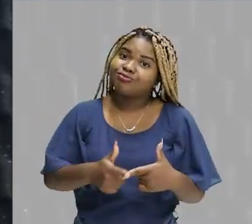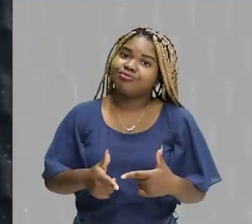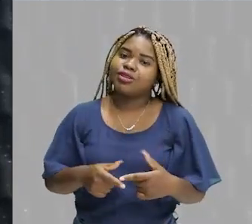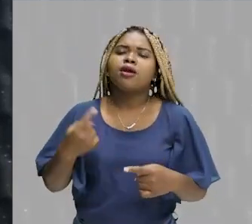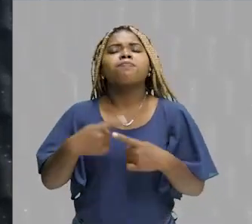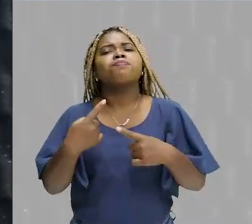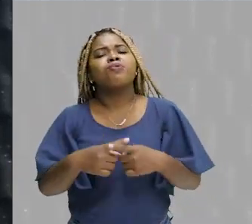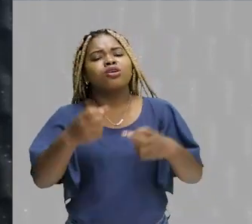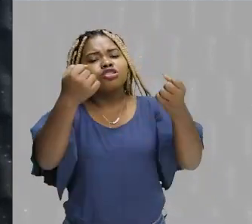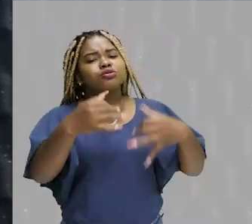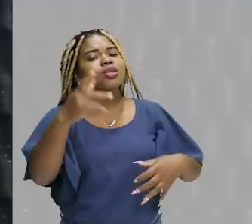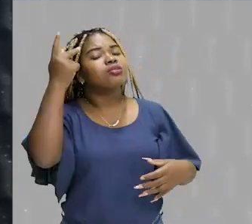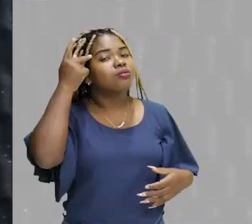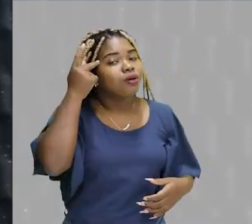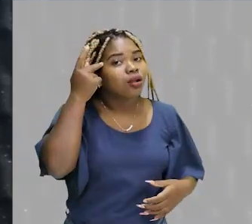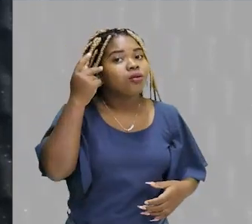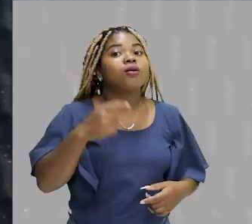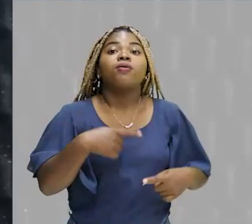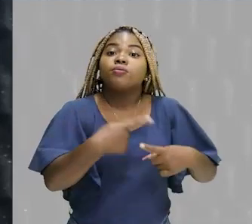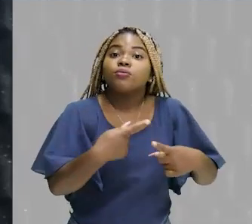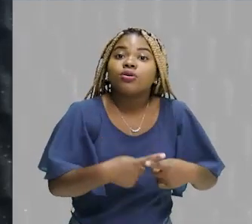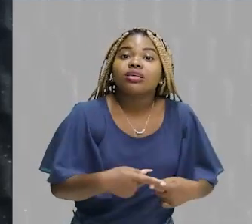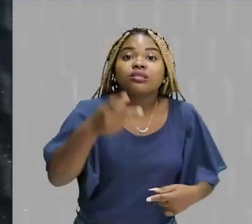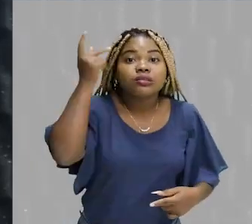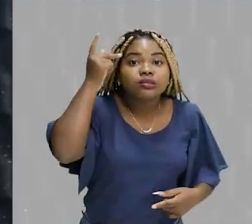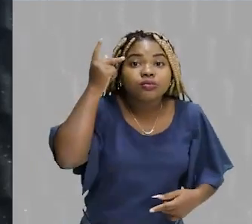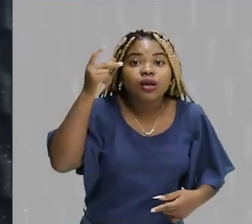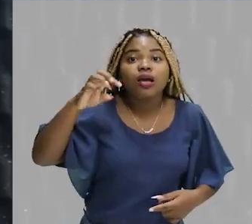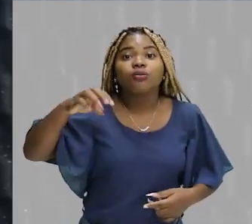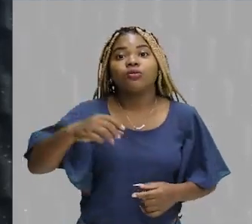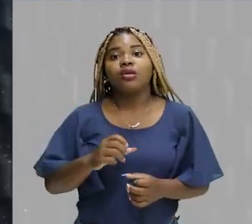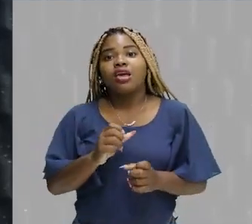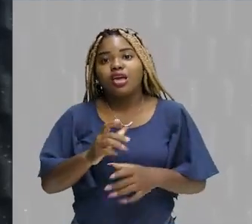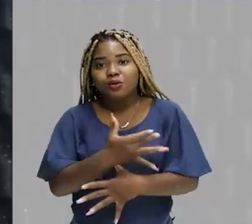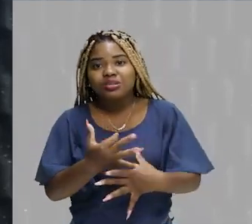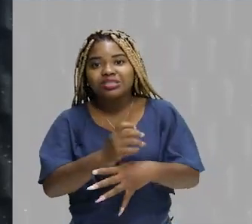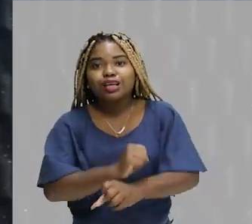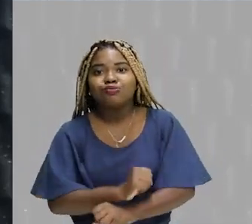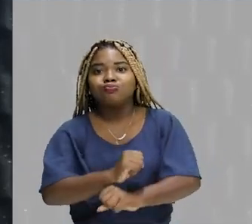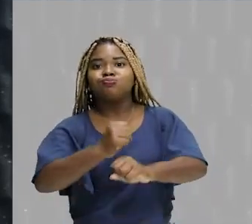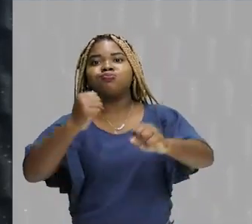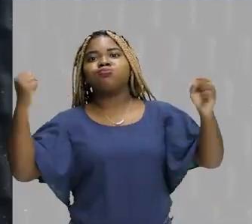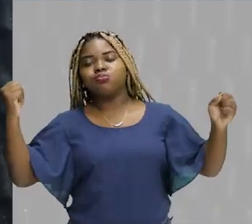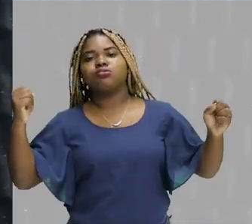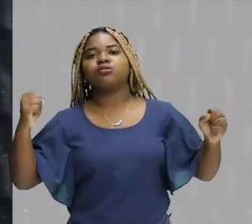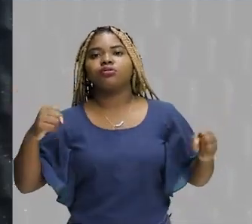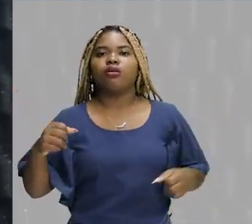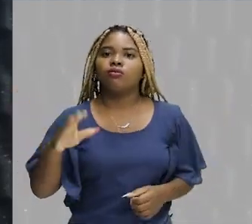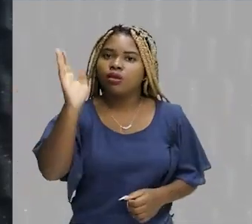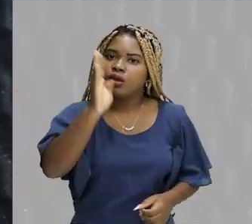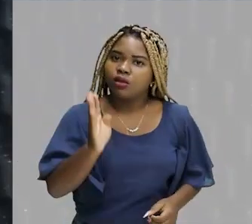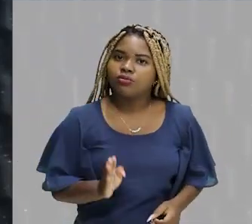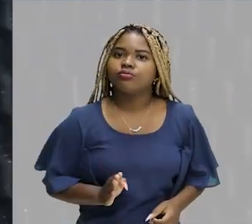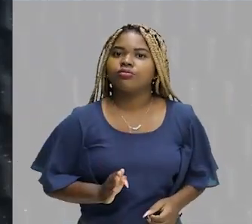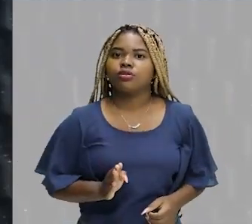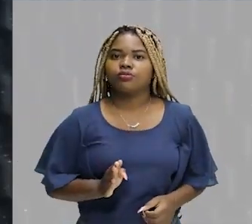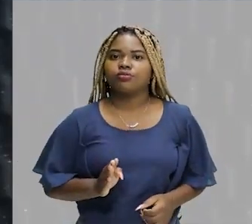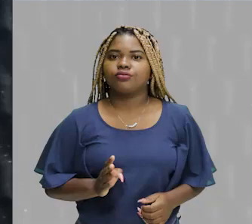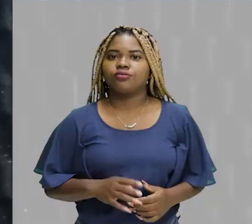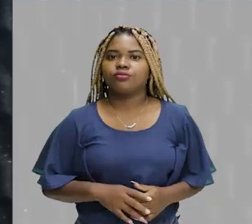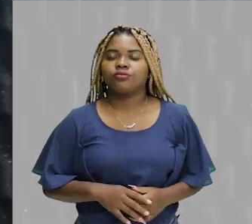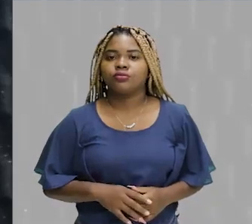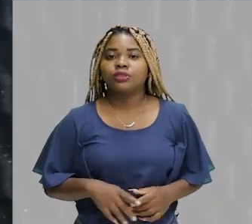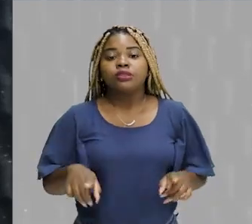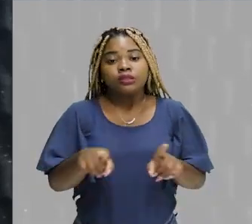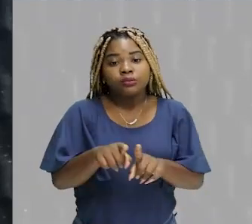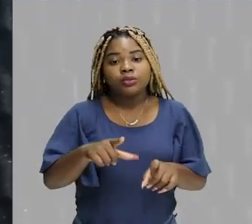grande metrópole do Brasil. Ok? Mas em outros níveis menores, a gente pode perceber nas cidades do Maranhão,